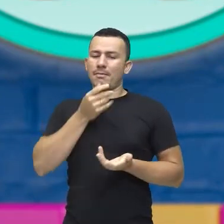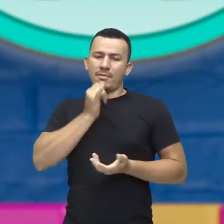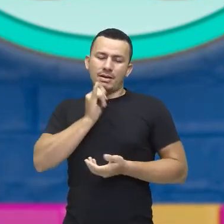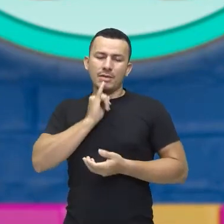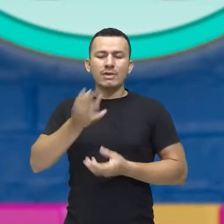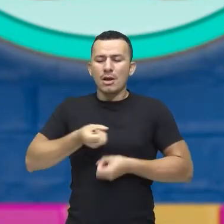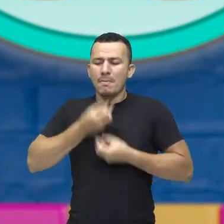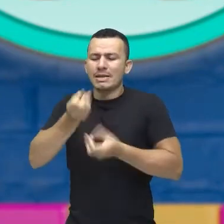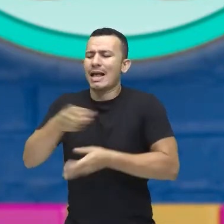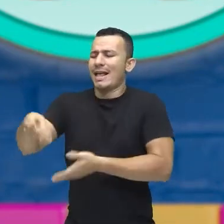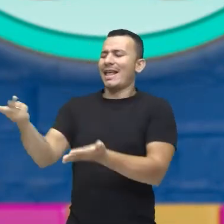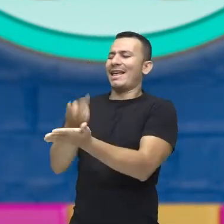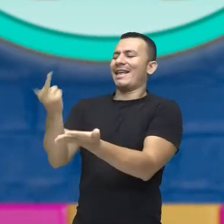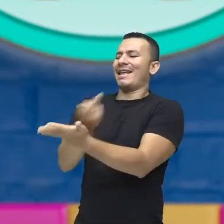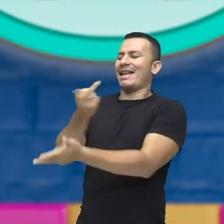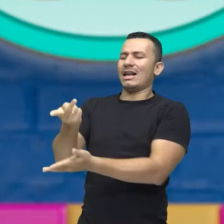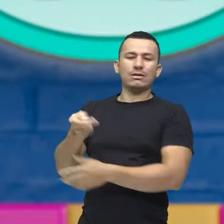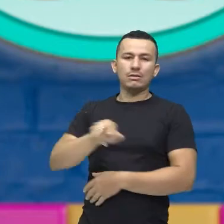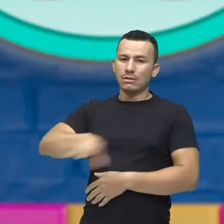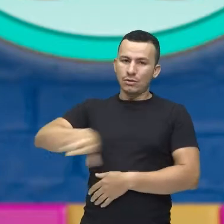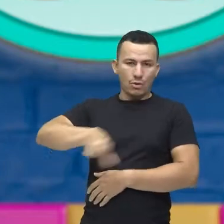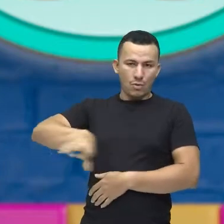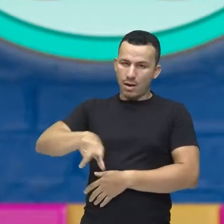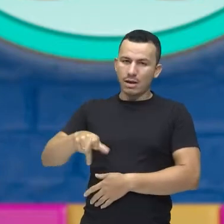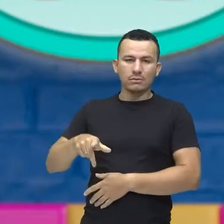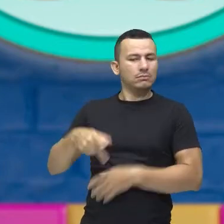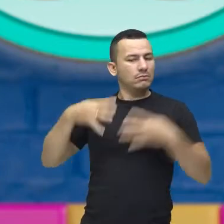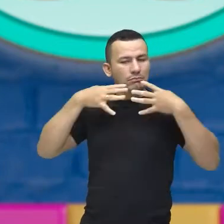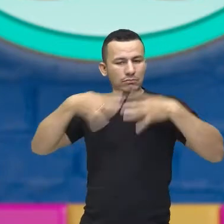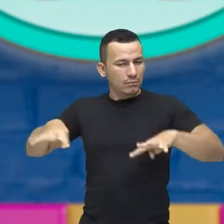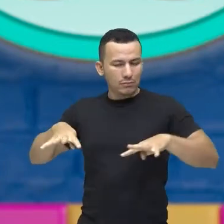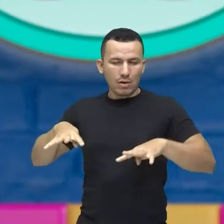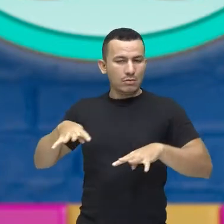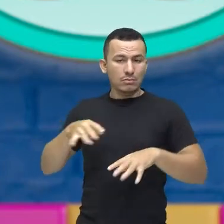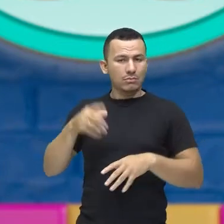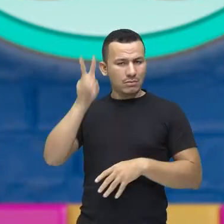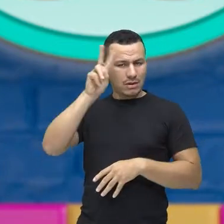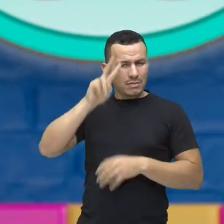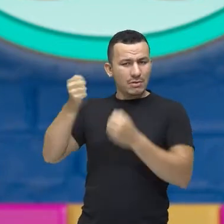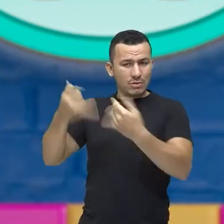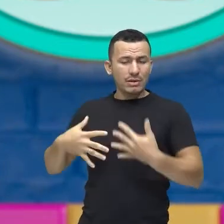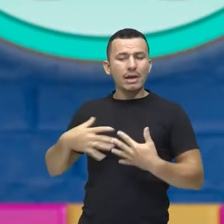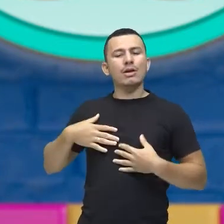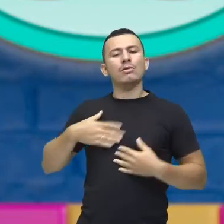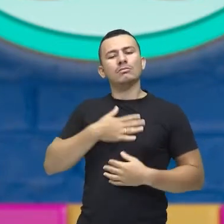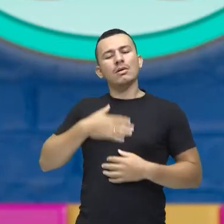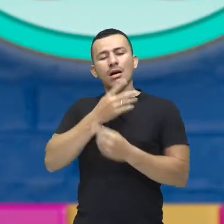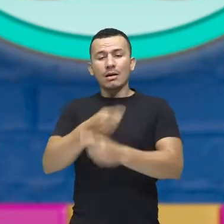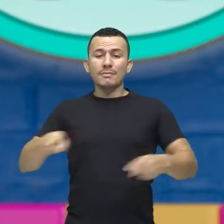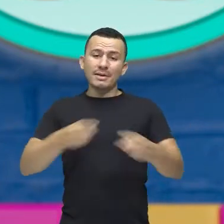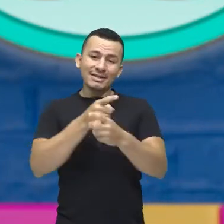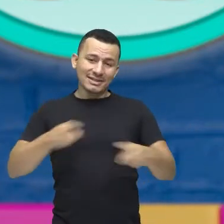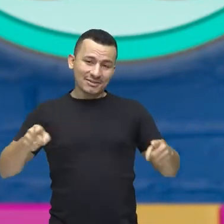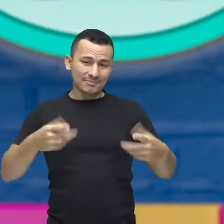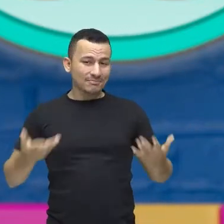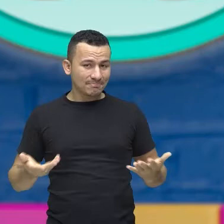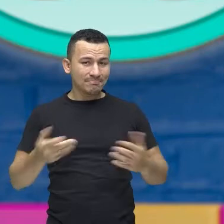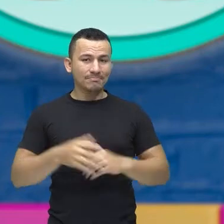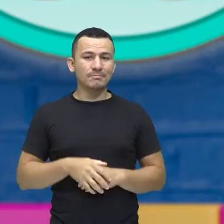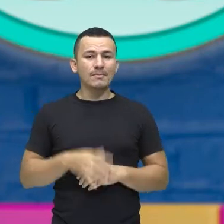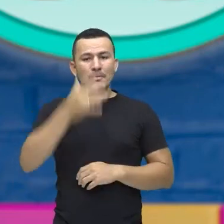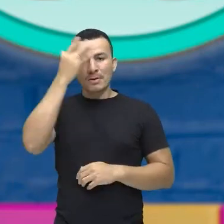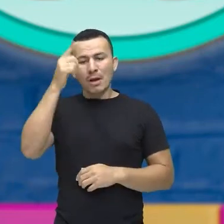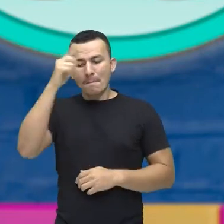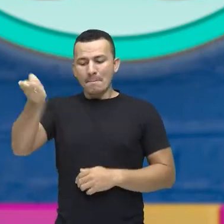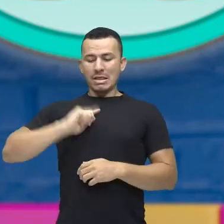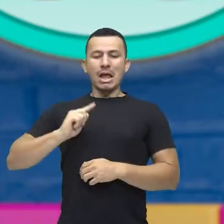tá, Ludmila? Só para complementar ali, a minha forma, por exemplo, como eu falei, é da música. E alguém me pede para parar de